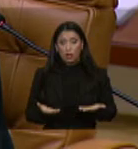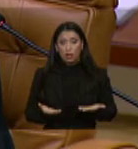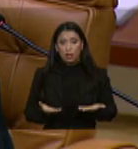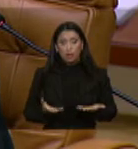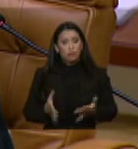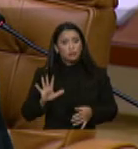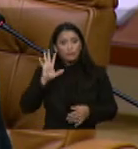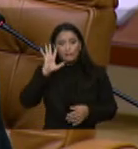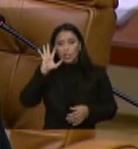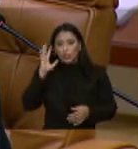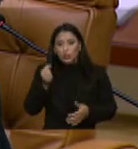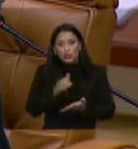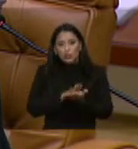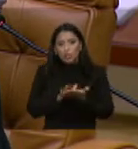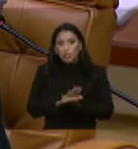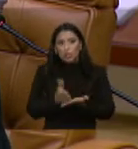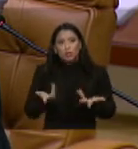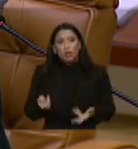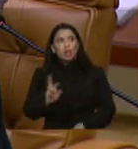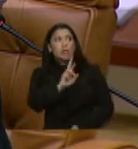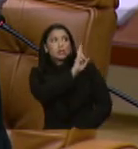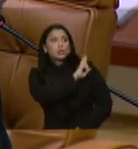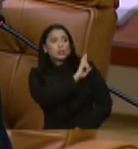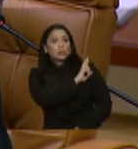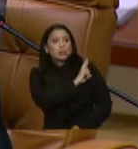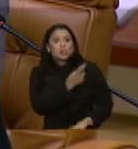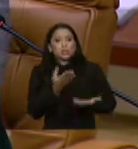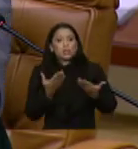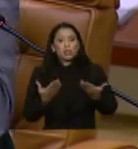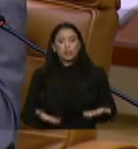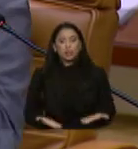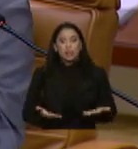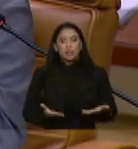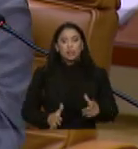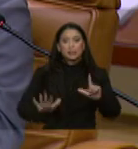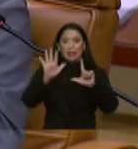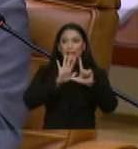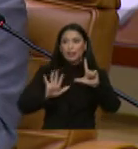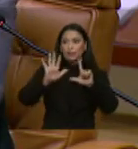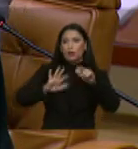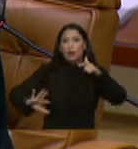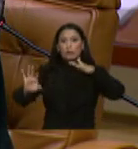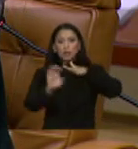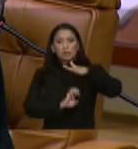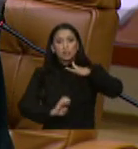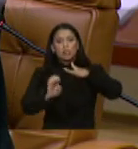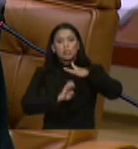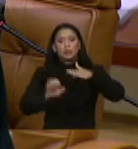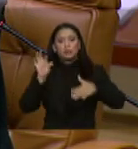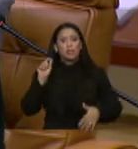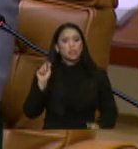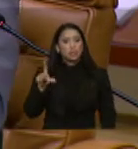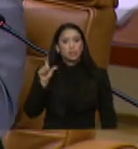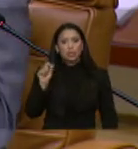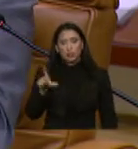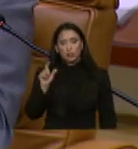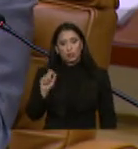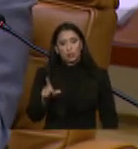na responsabilização dessas é grandes é plataformas essas grandes empresas é de Tecnologia